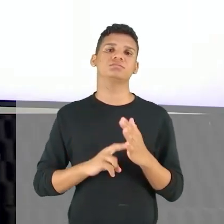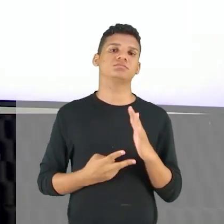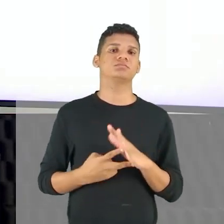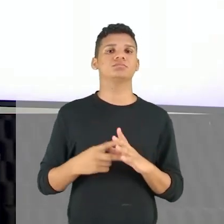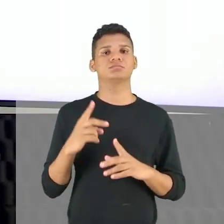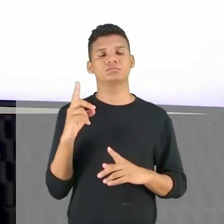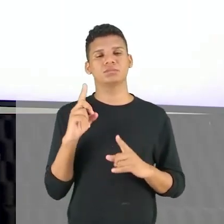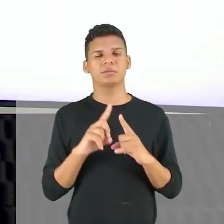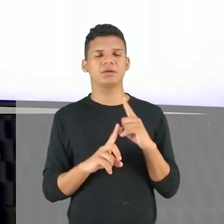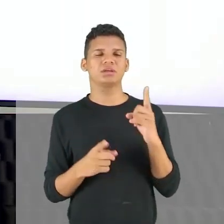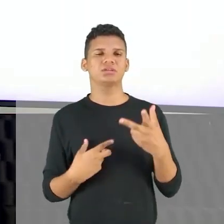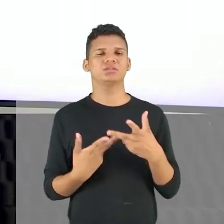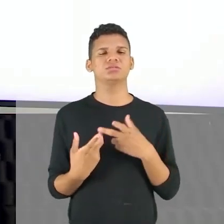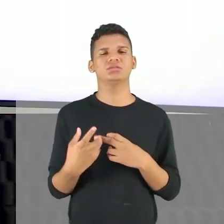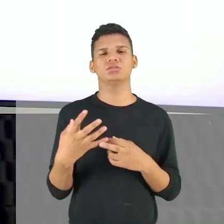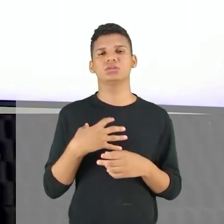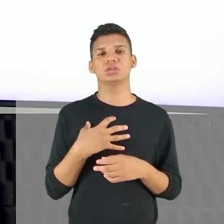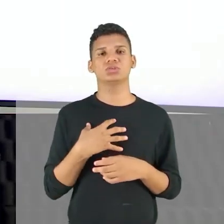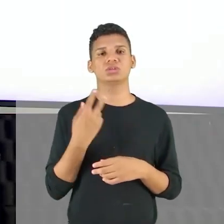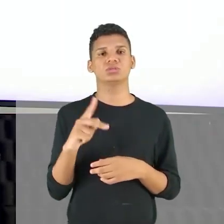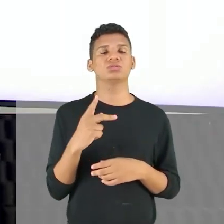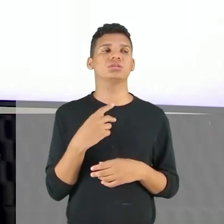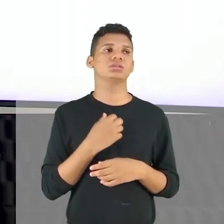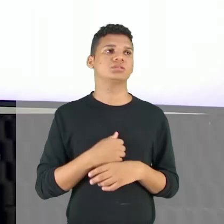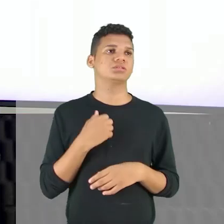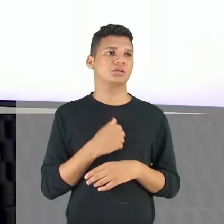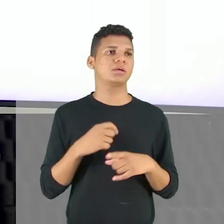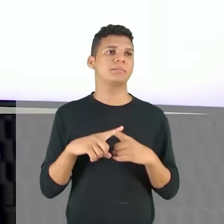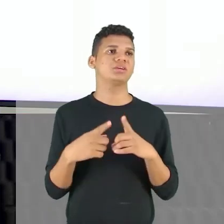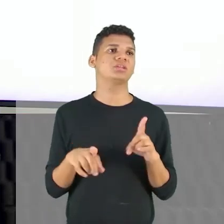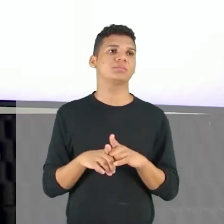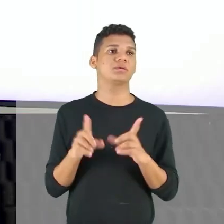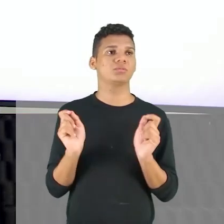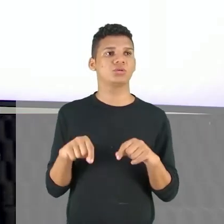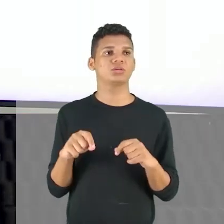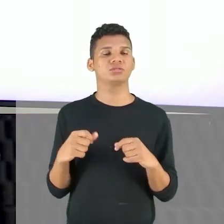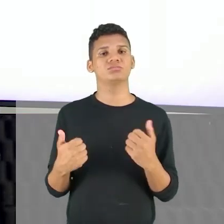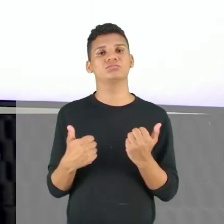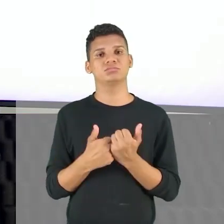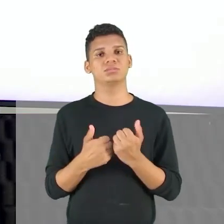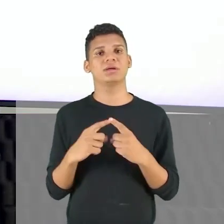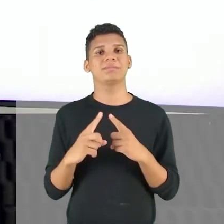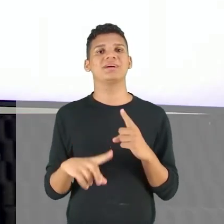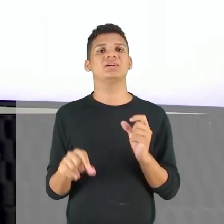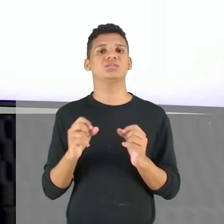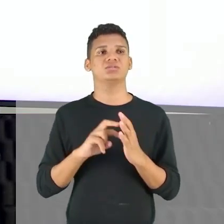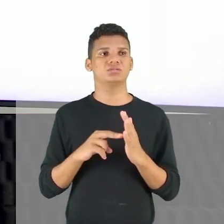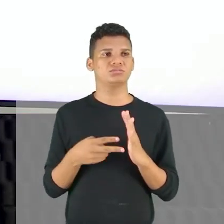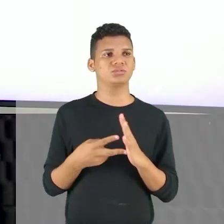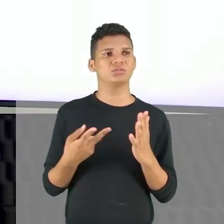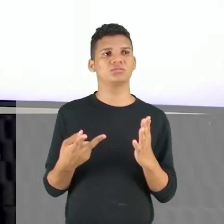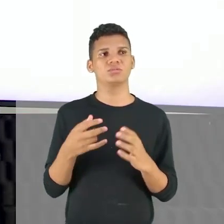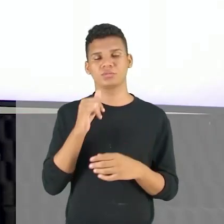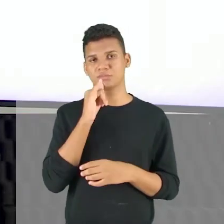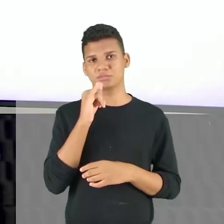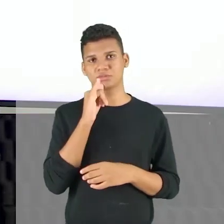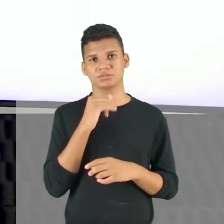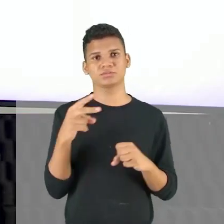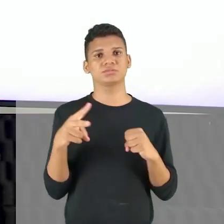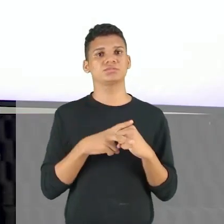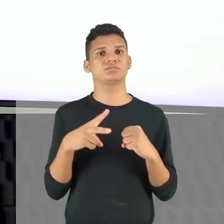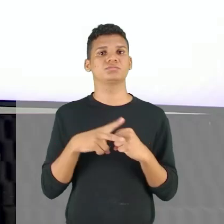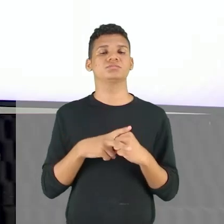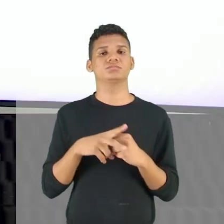de menos, eu sentia saudade de você, né? Pode ser substituída pela expressão extrañaba, que é o verbo